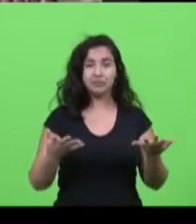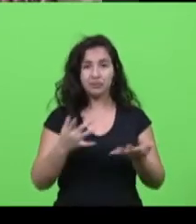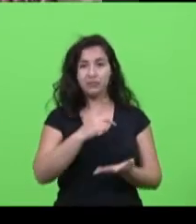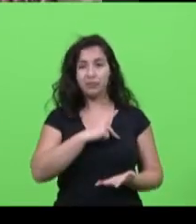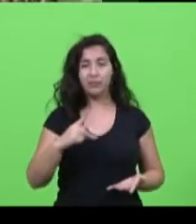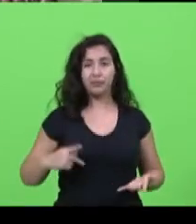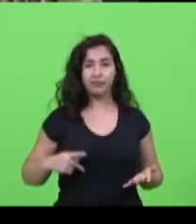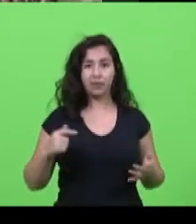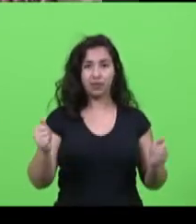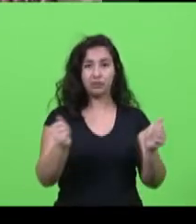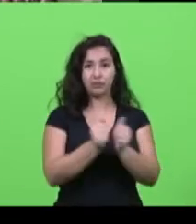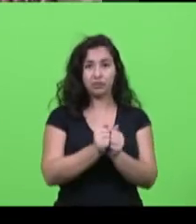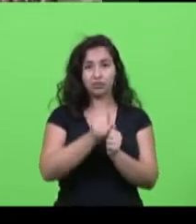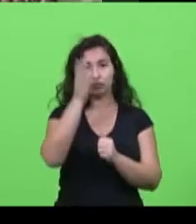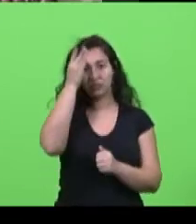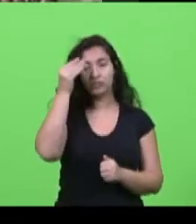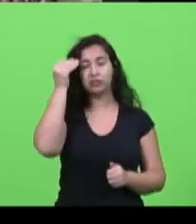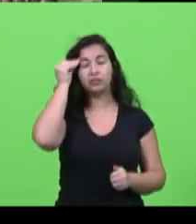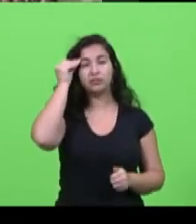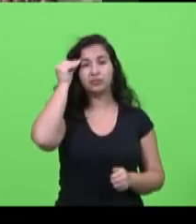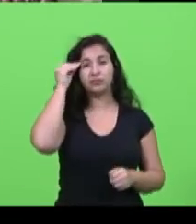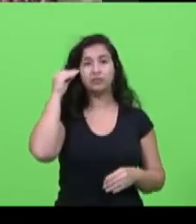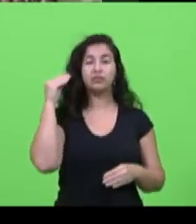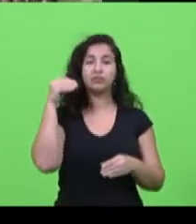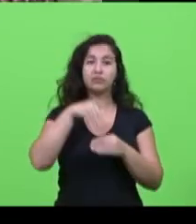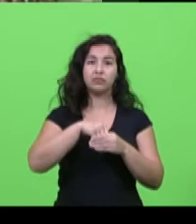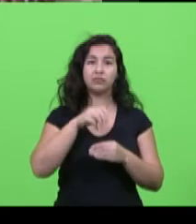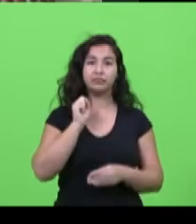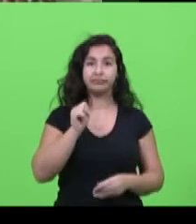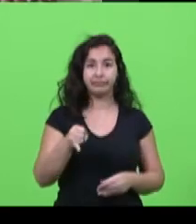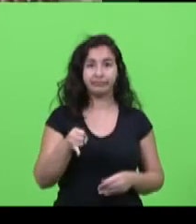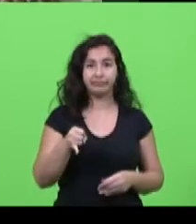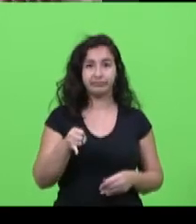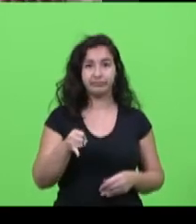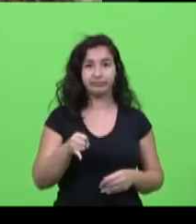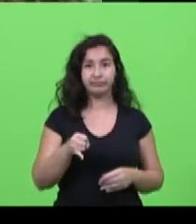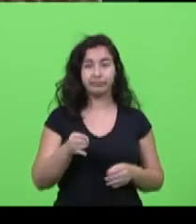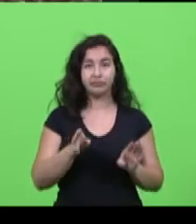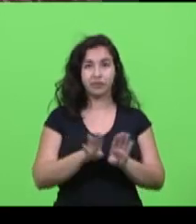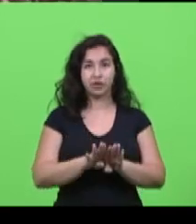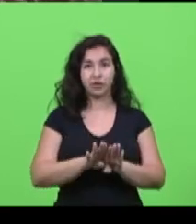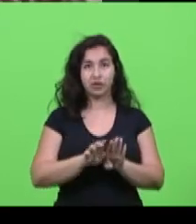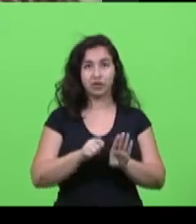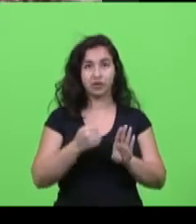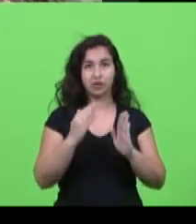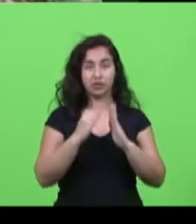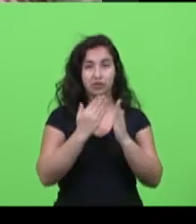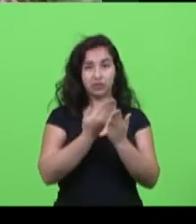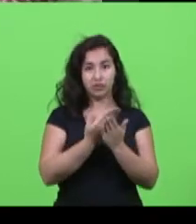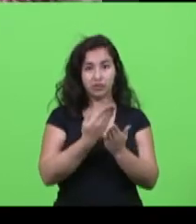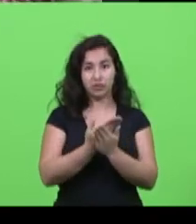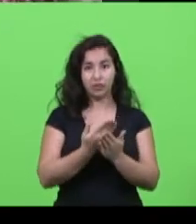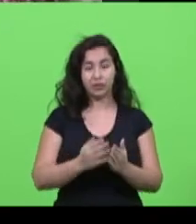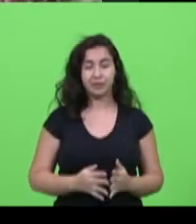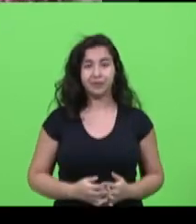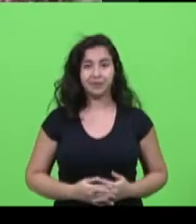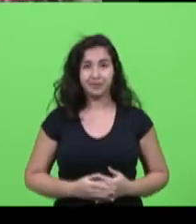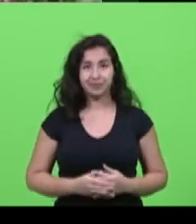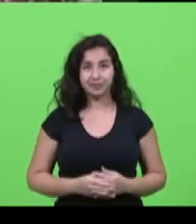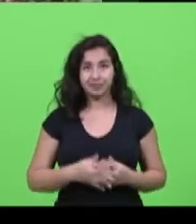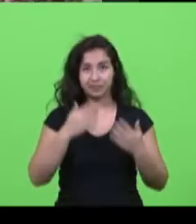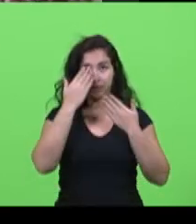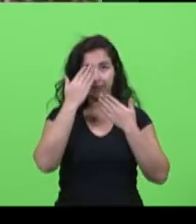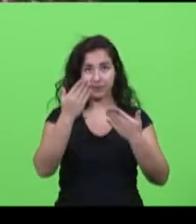posição da deputada Luciane Carminati, para que tenha responsabilidade nesse momento tão, tão instável que nós estamos vivendo. Muito